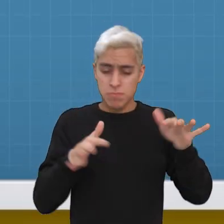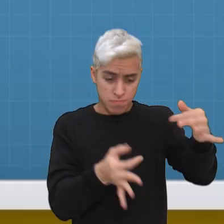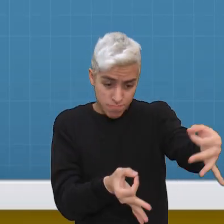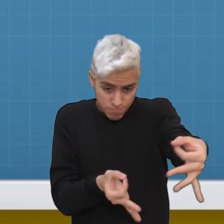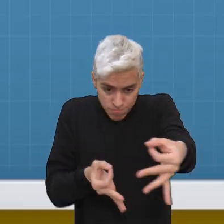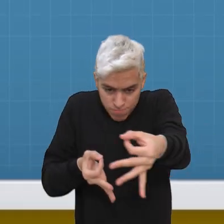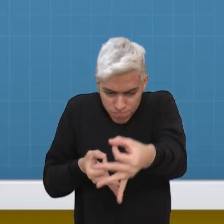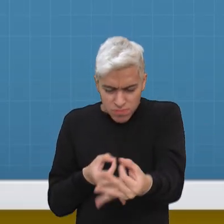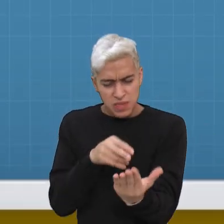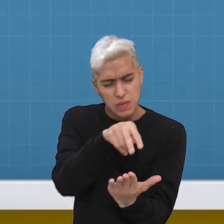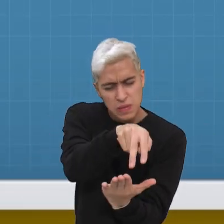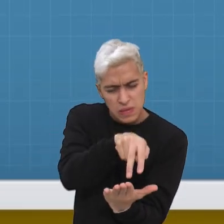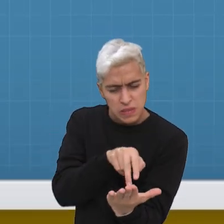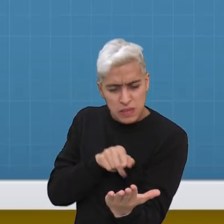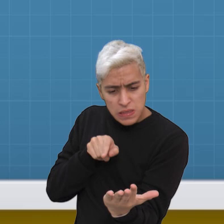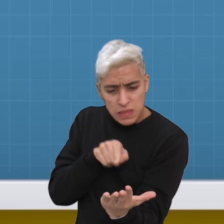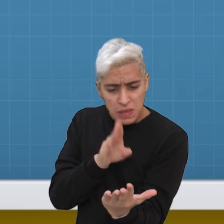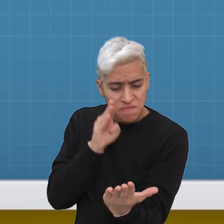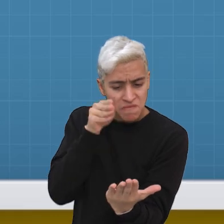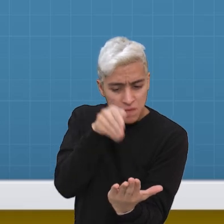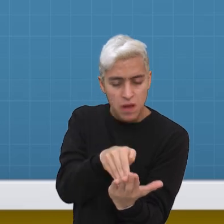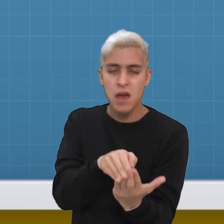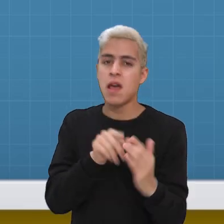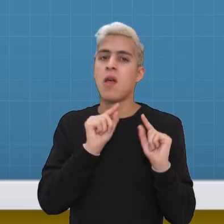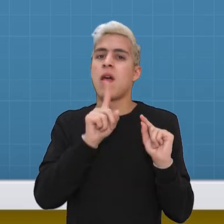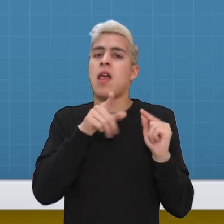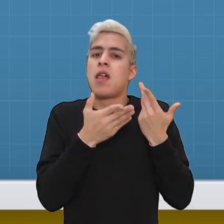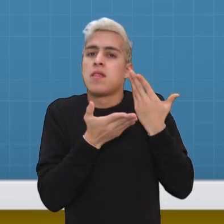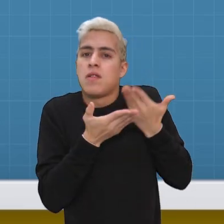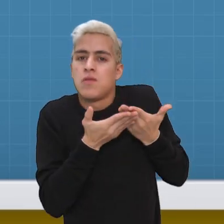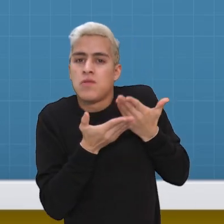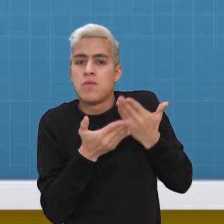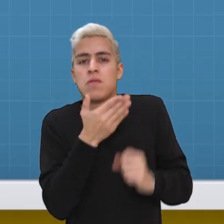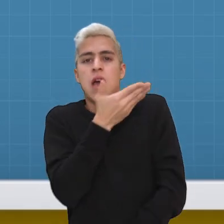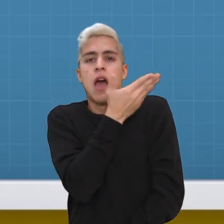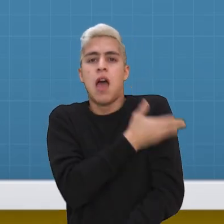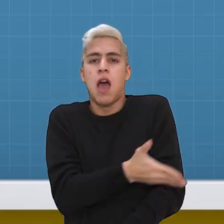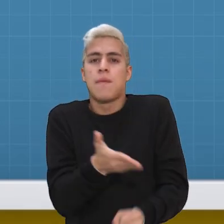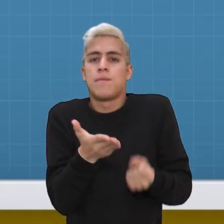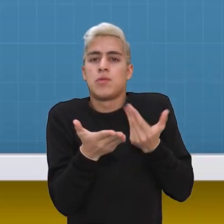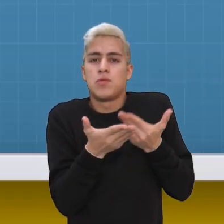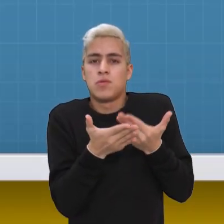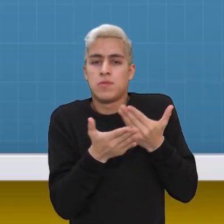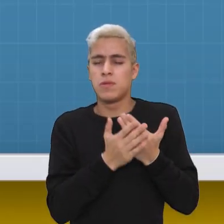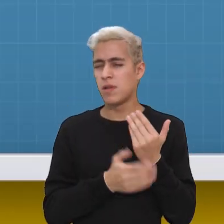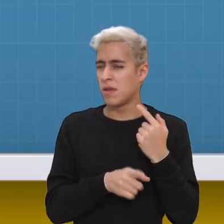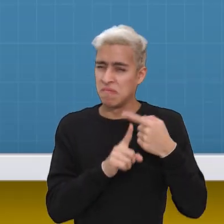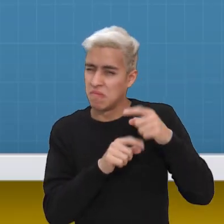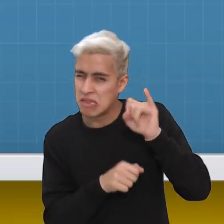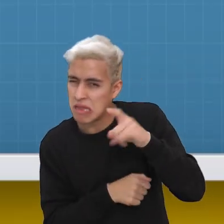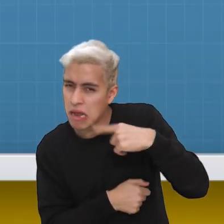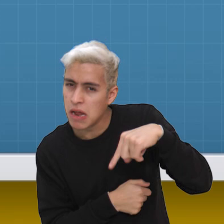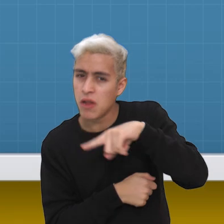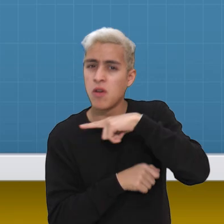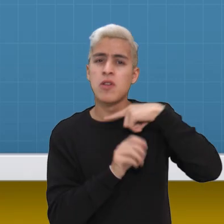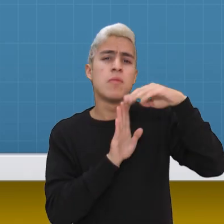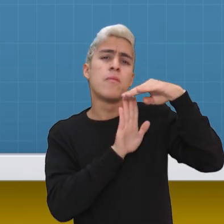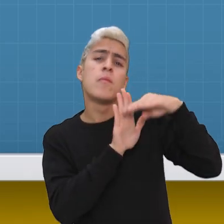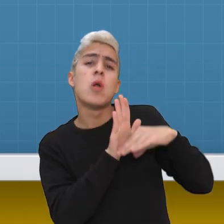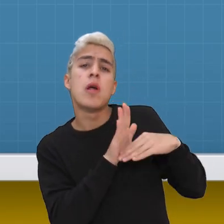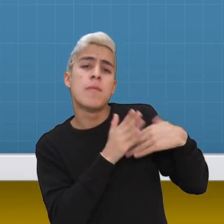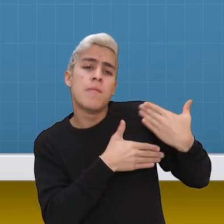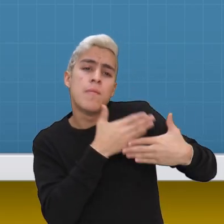vou lá e vou dar conta dele. Estudo, hábito de estudo. Por que será que nós temos o programa